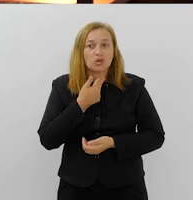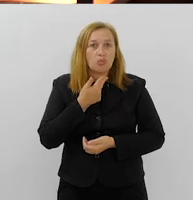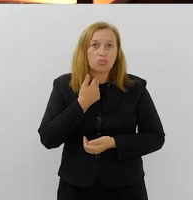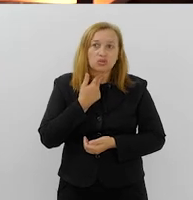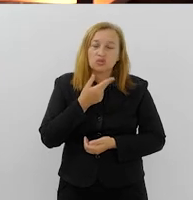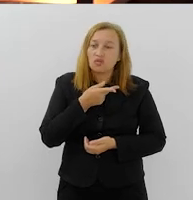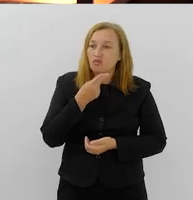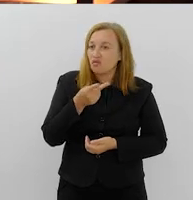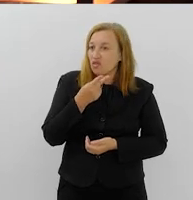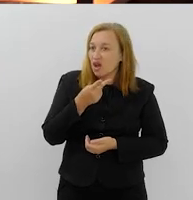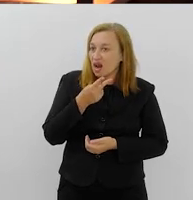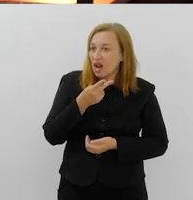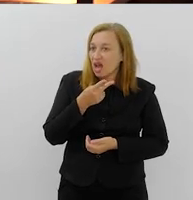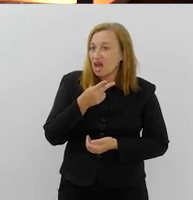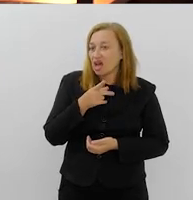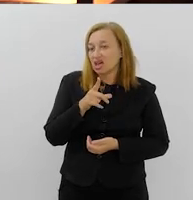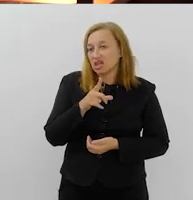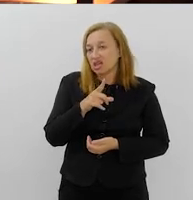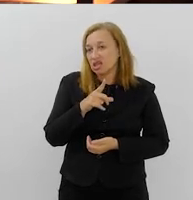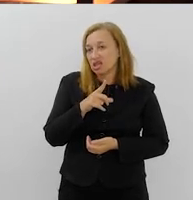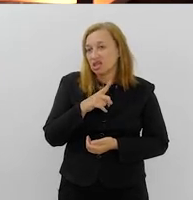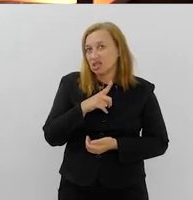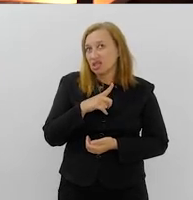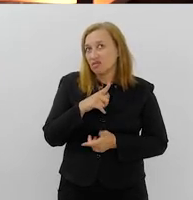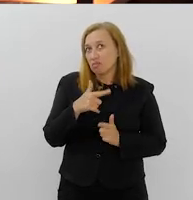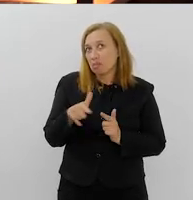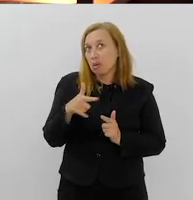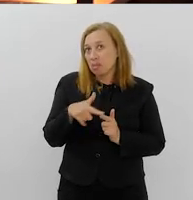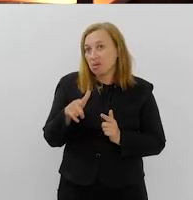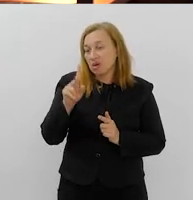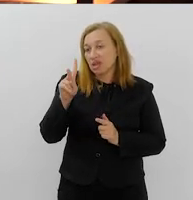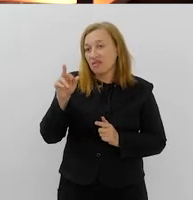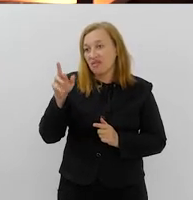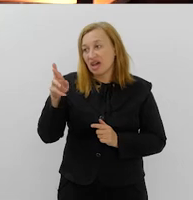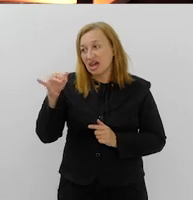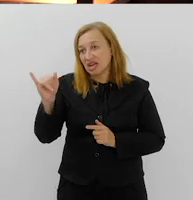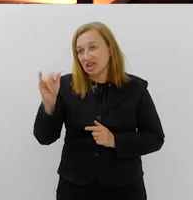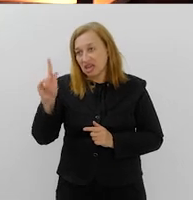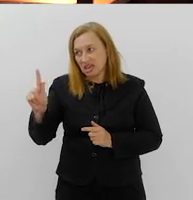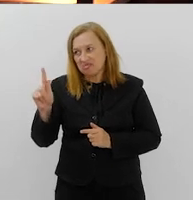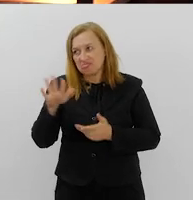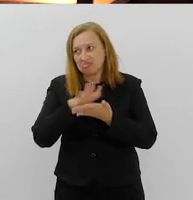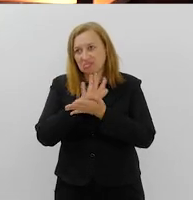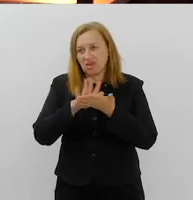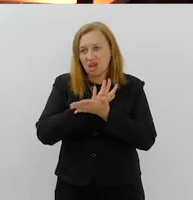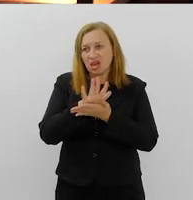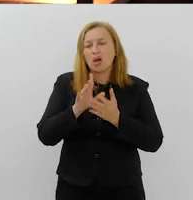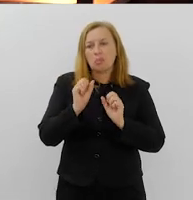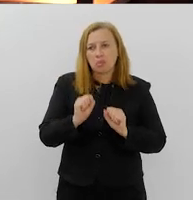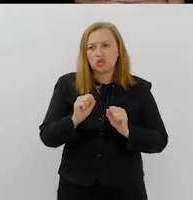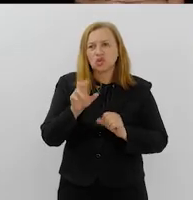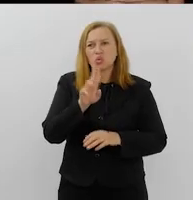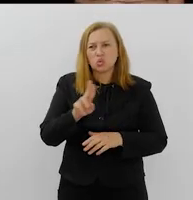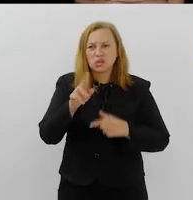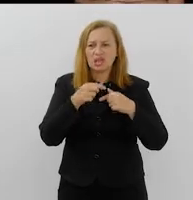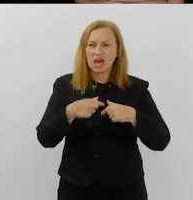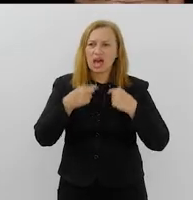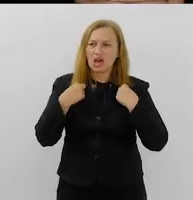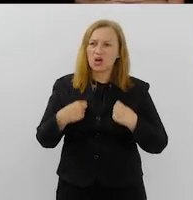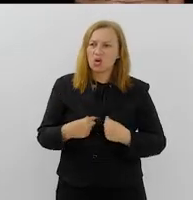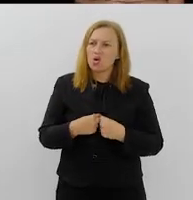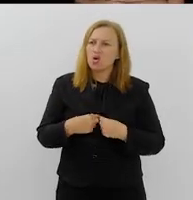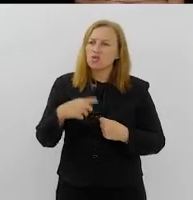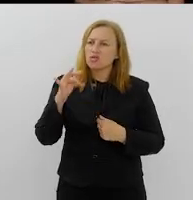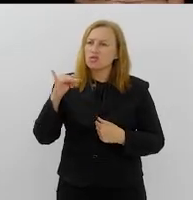não posso dizer que enfrentei isso enquanto na Varig. Nada, de jeito nenhum. Você podia usar um FII de conta,